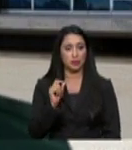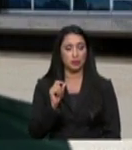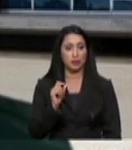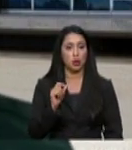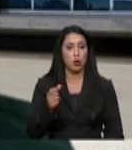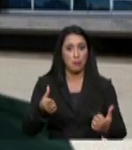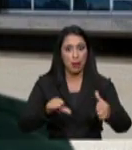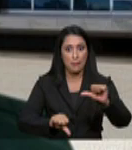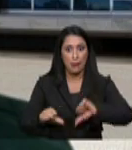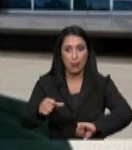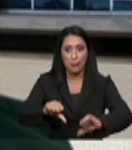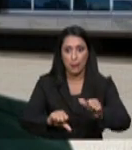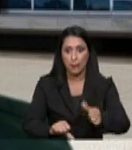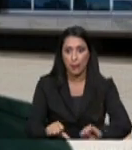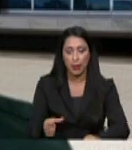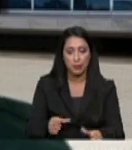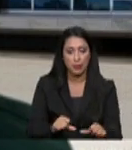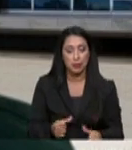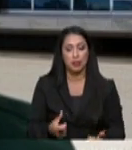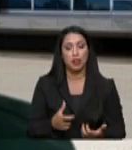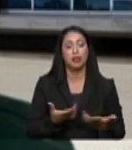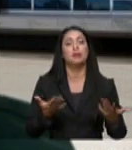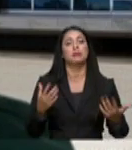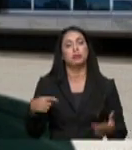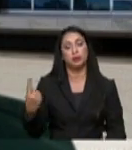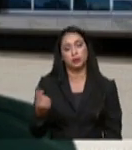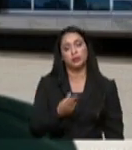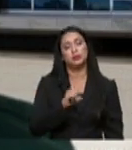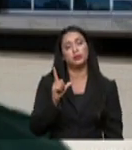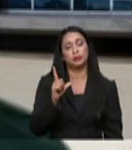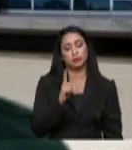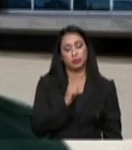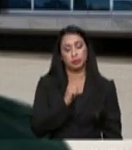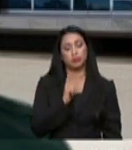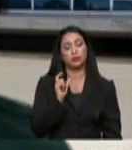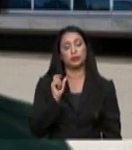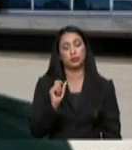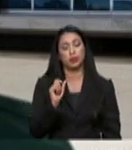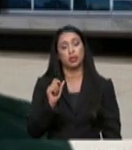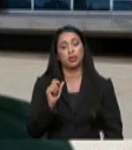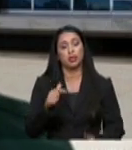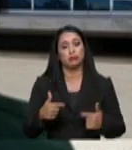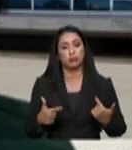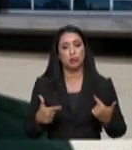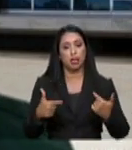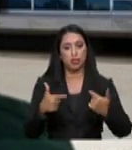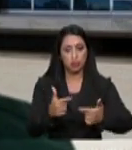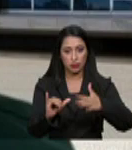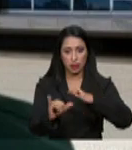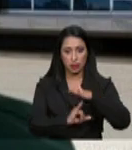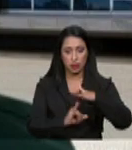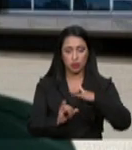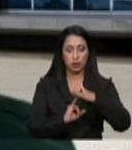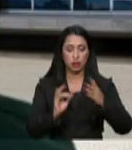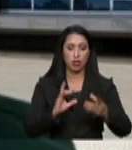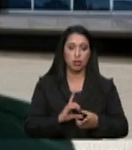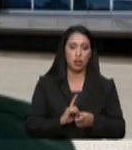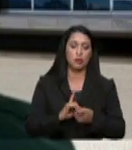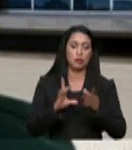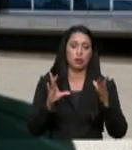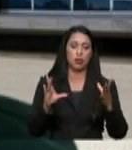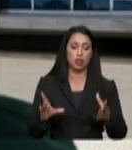vai parar é mas nós temos p a Clara nas instituições democráticas